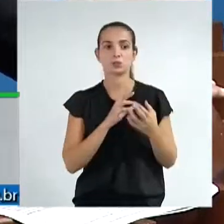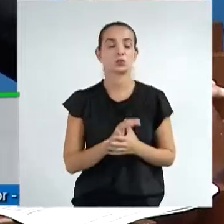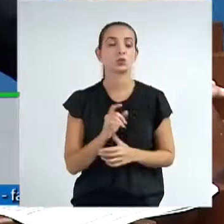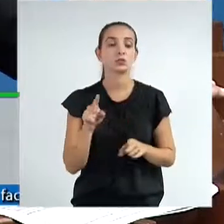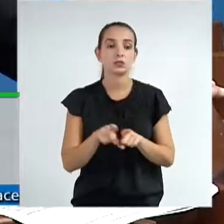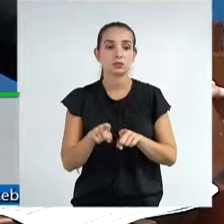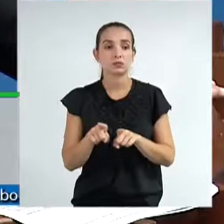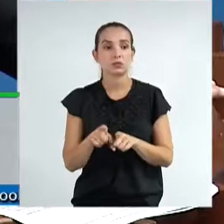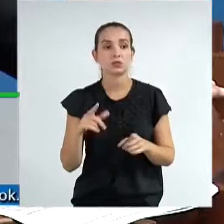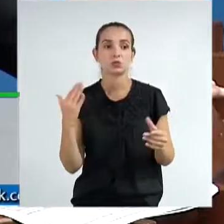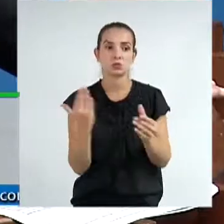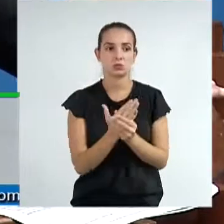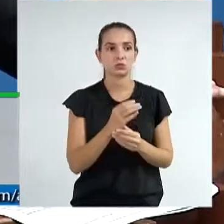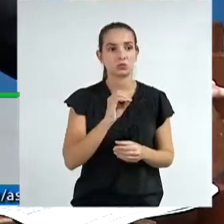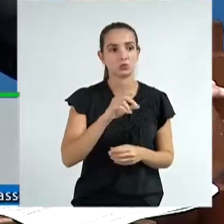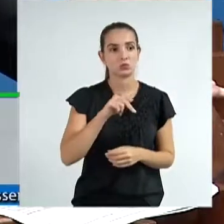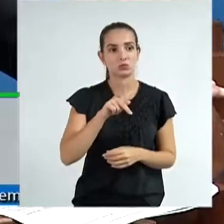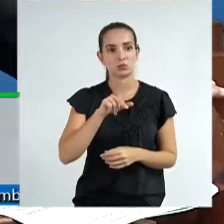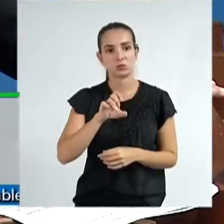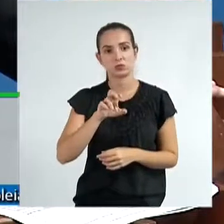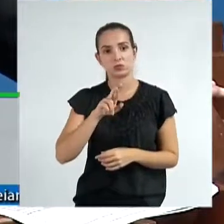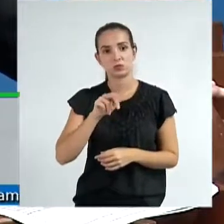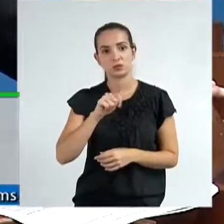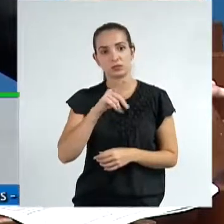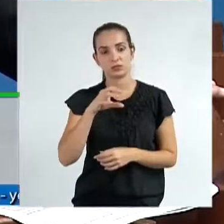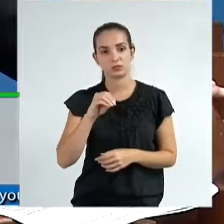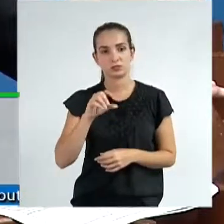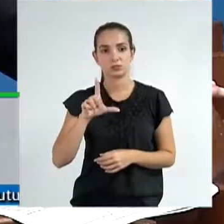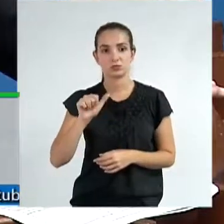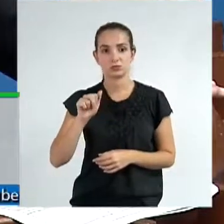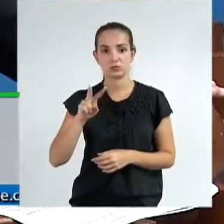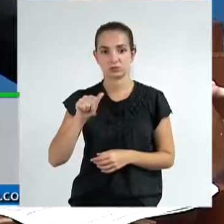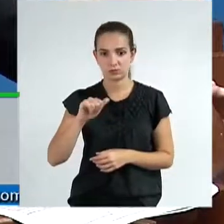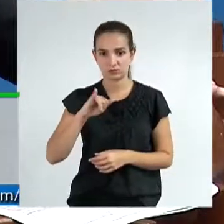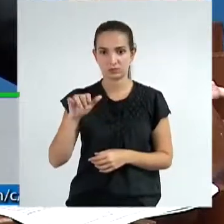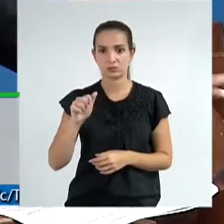ela não foi uma operação